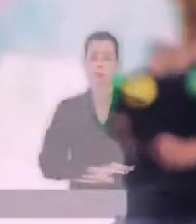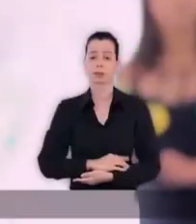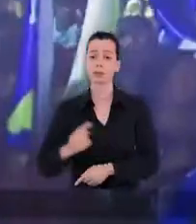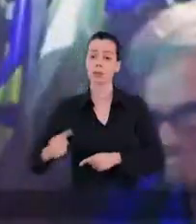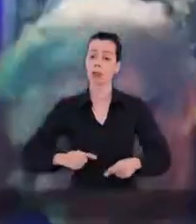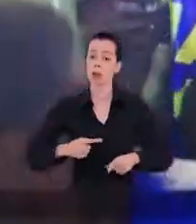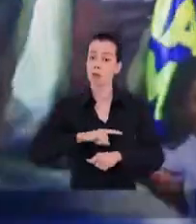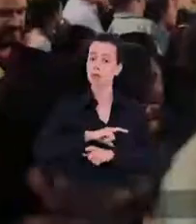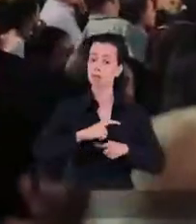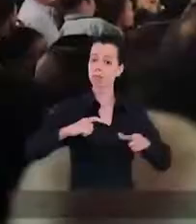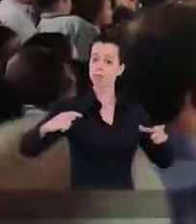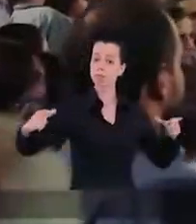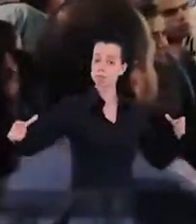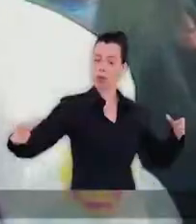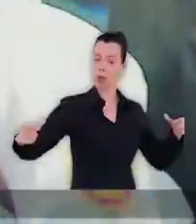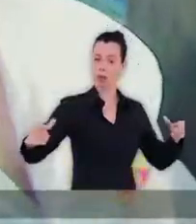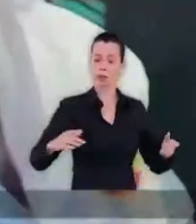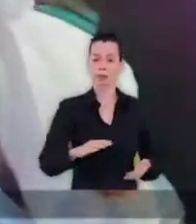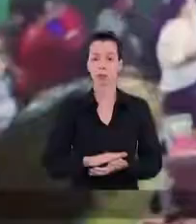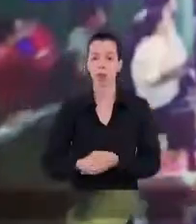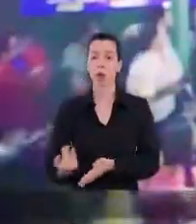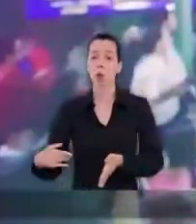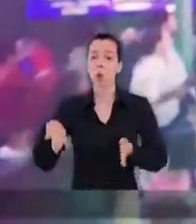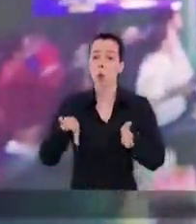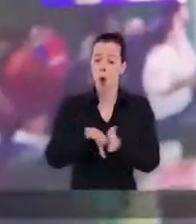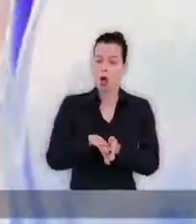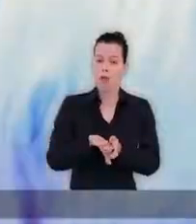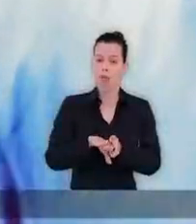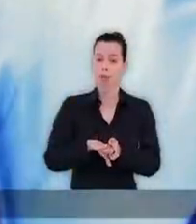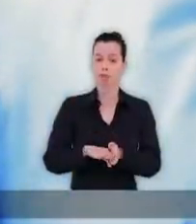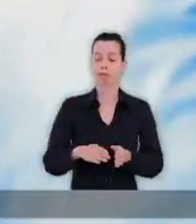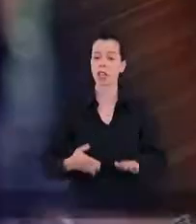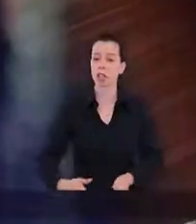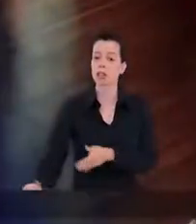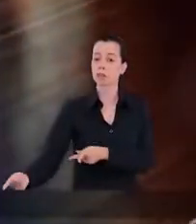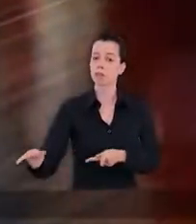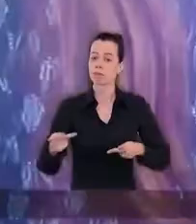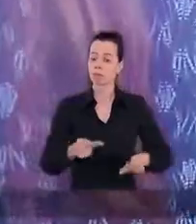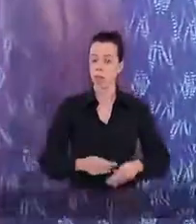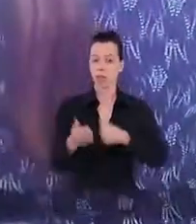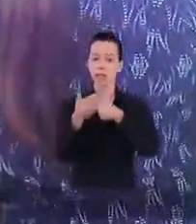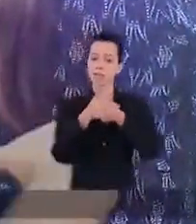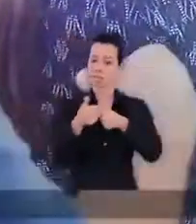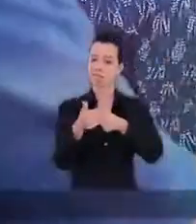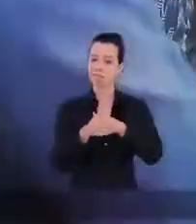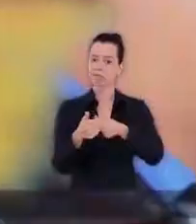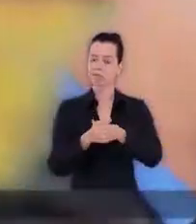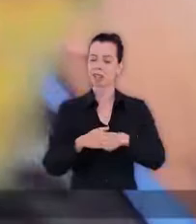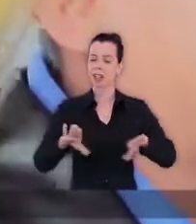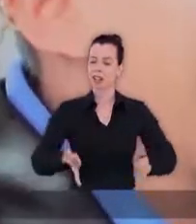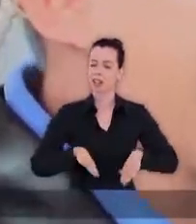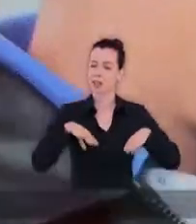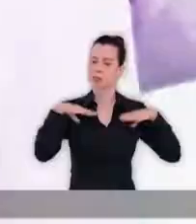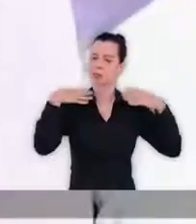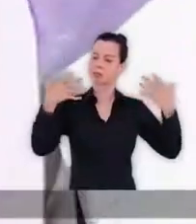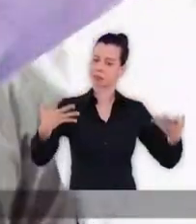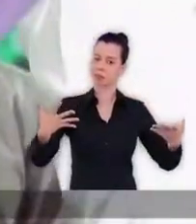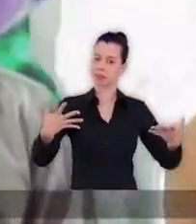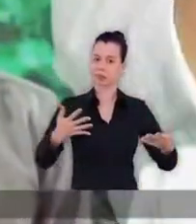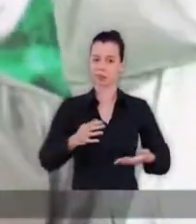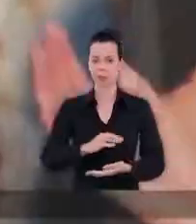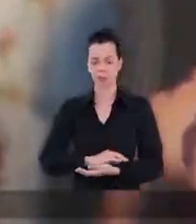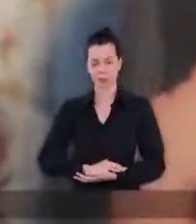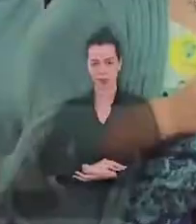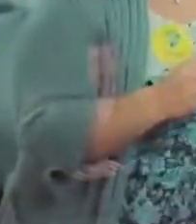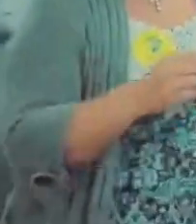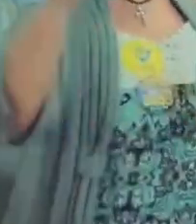A campanha do Marcelo não para de crescer. Onde o Marcelo chega, ele é recebido com carinho, com alegria,